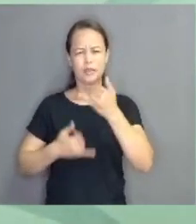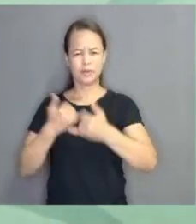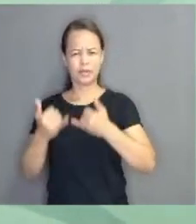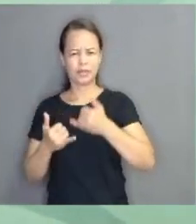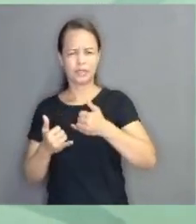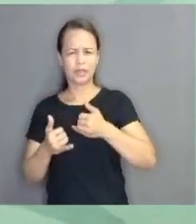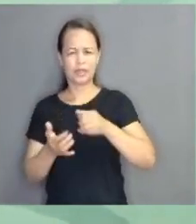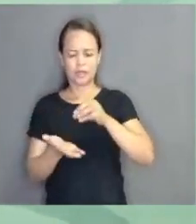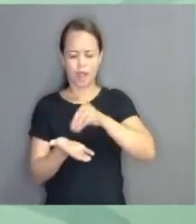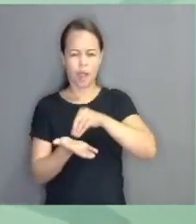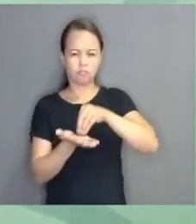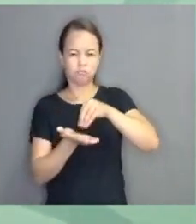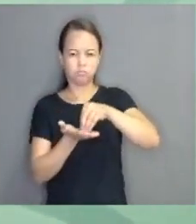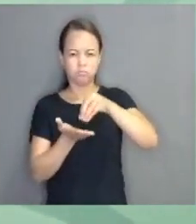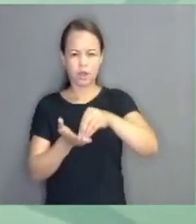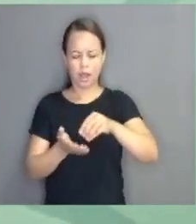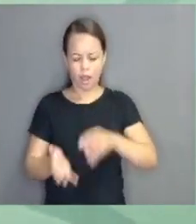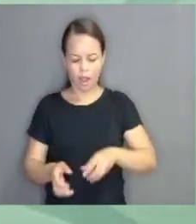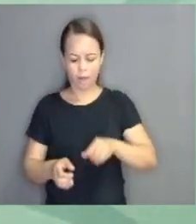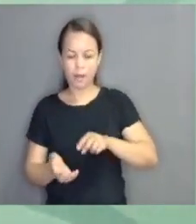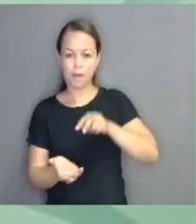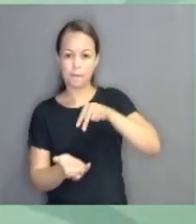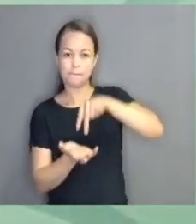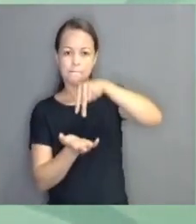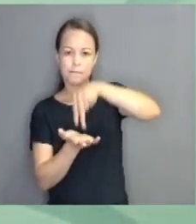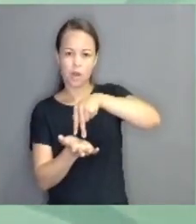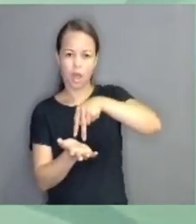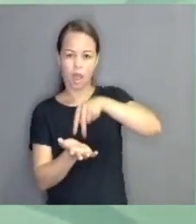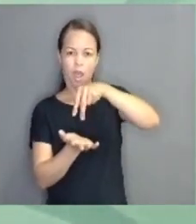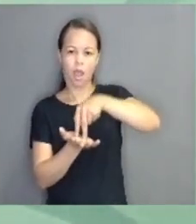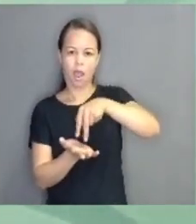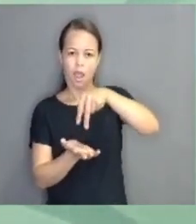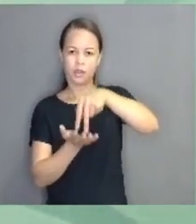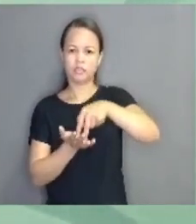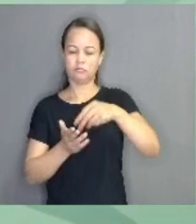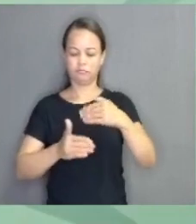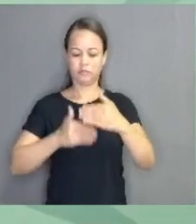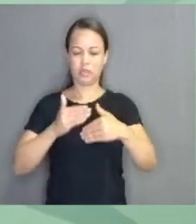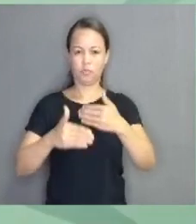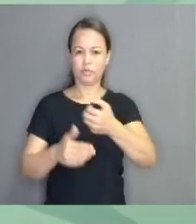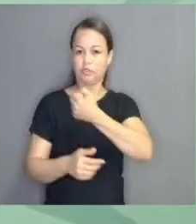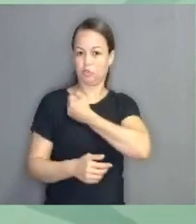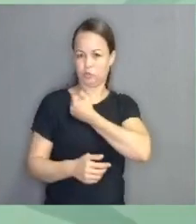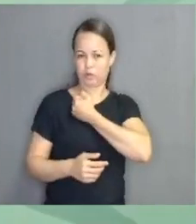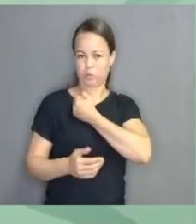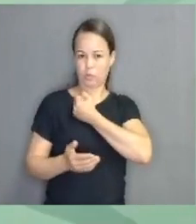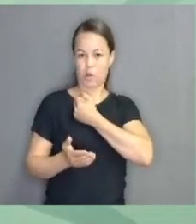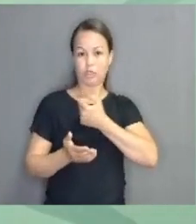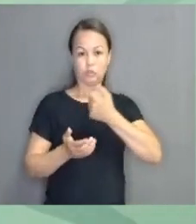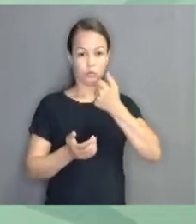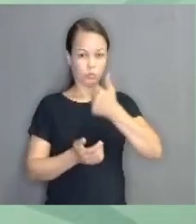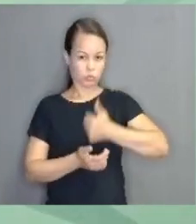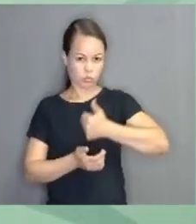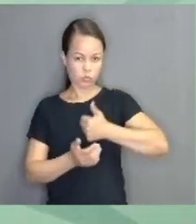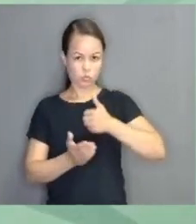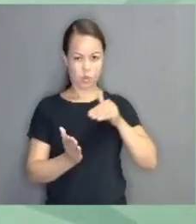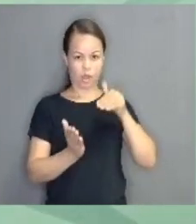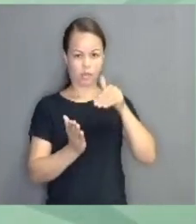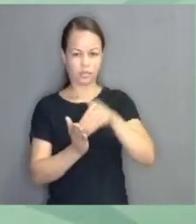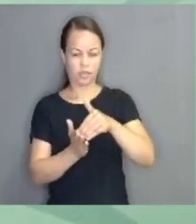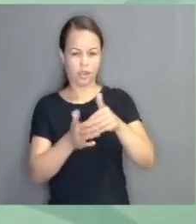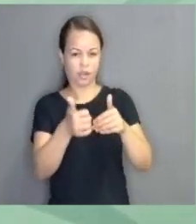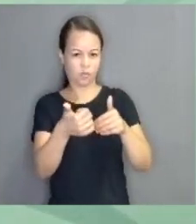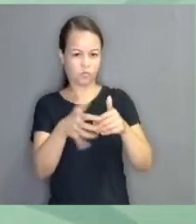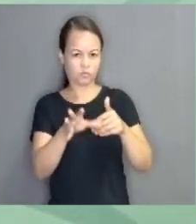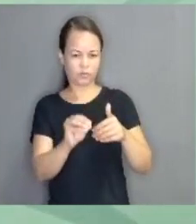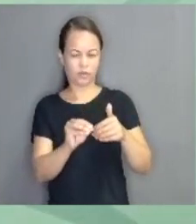gente brincar, a gente precisa pular a sequência de números, começando no número 1 até o número 10. E quando a